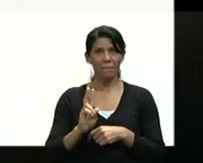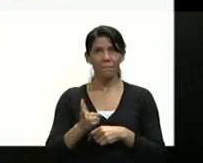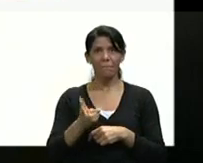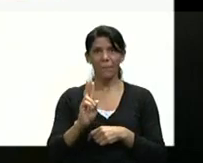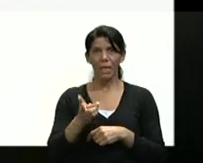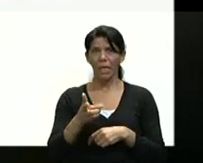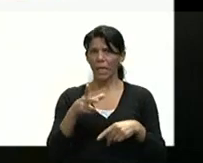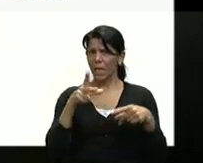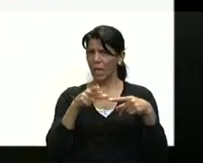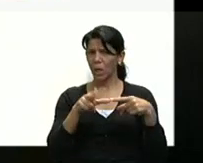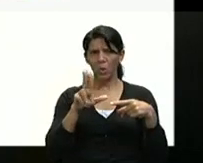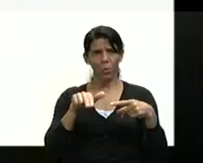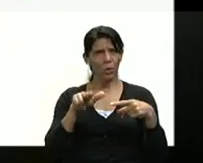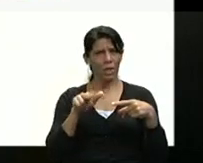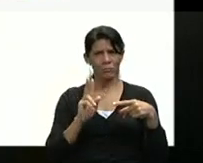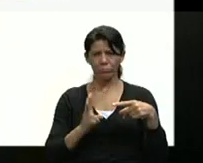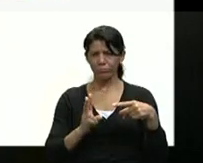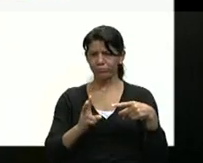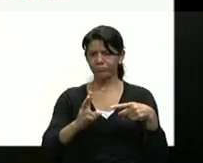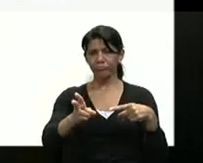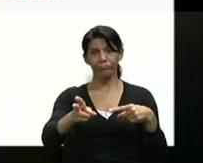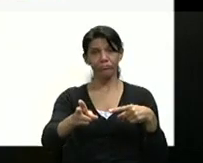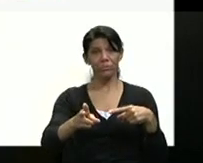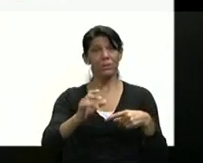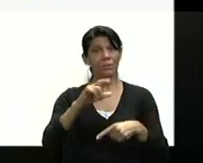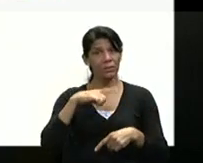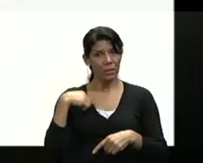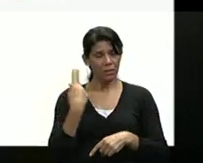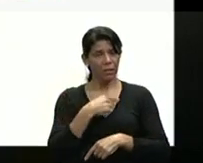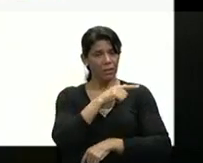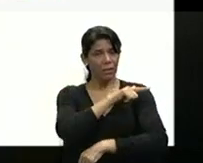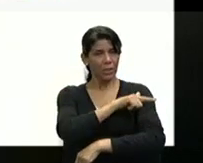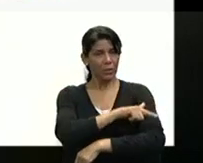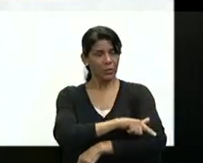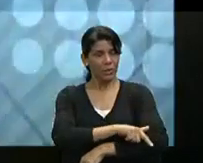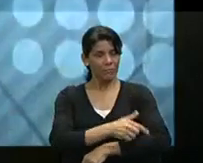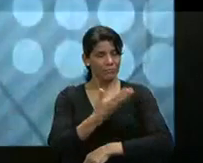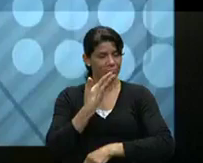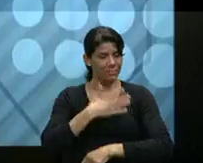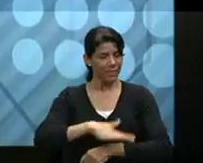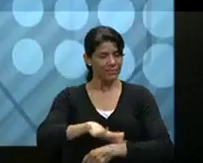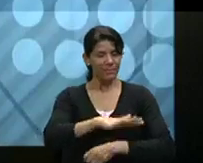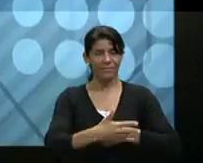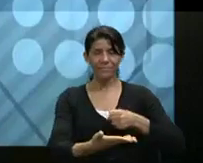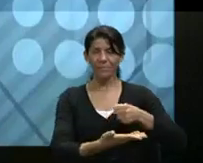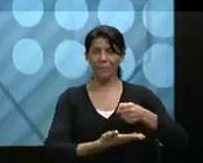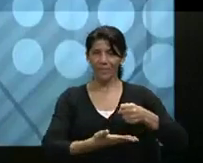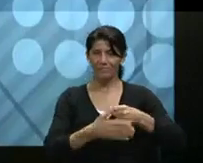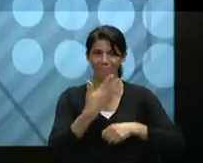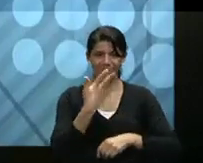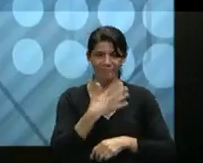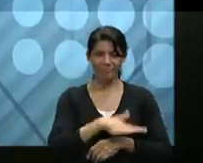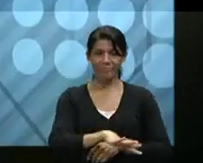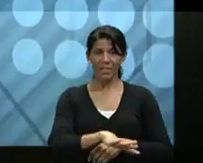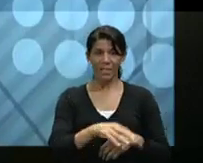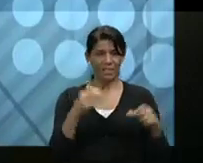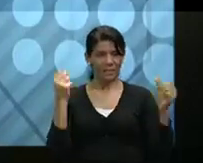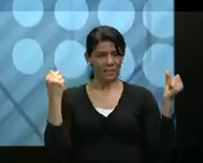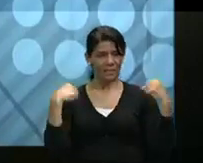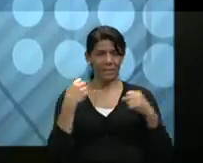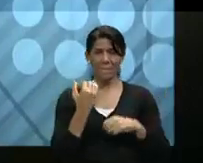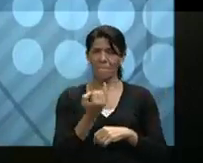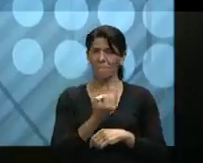forma continuada. Se nós educamos lá na base as crianças de que a atividade física